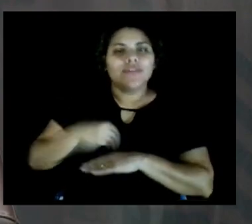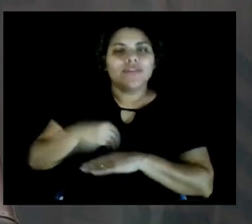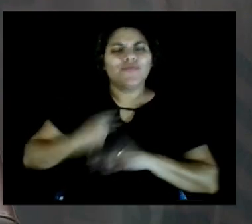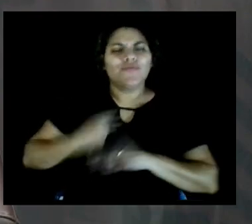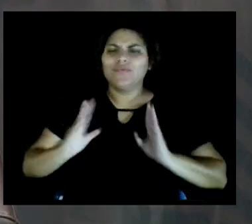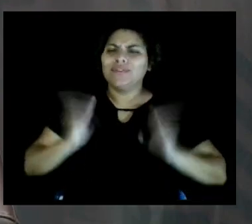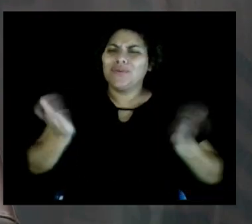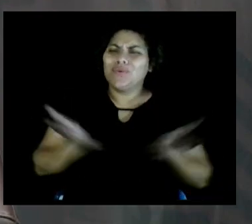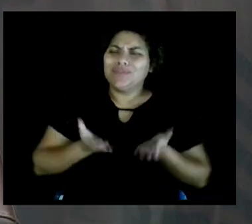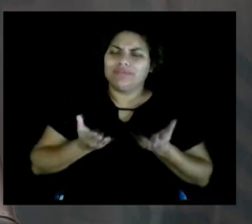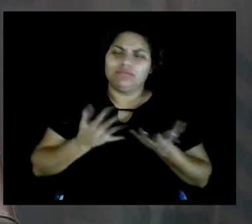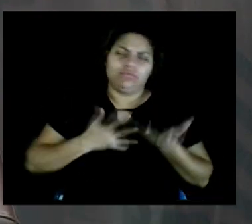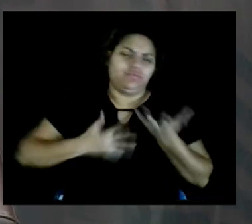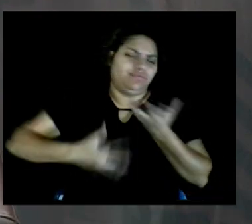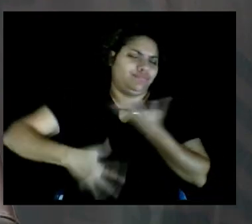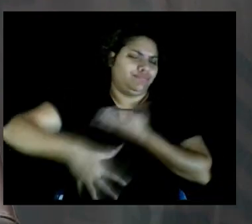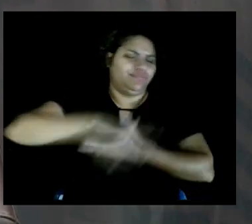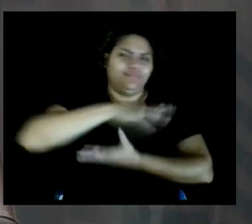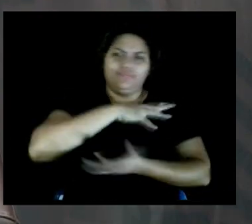tão